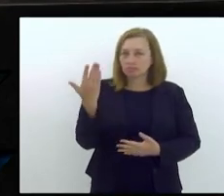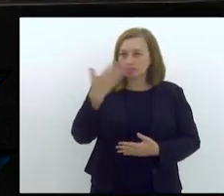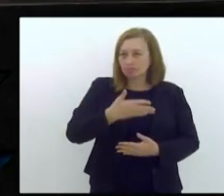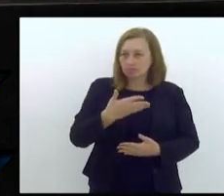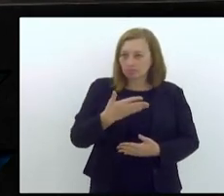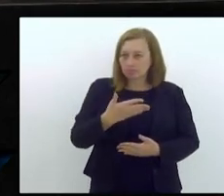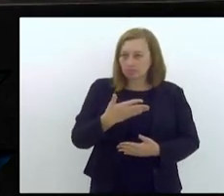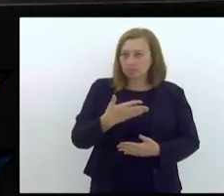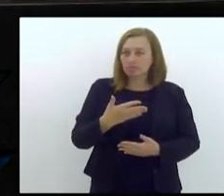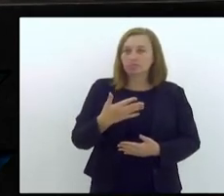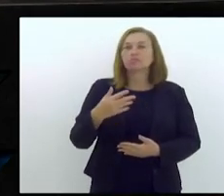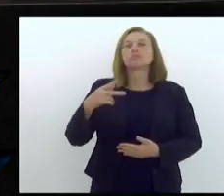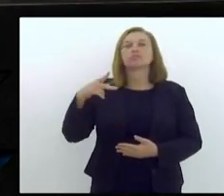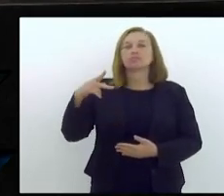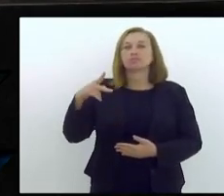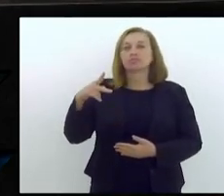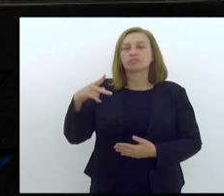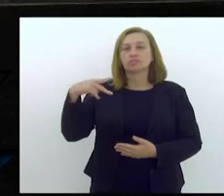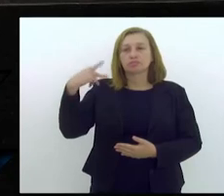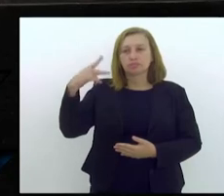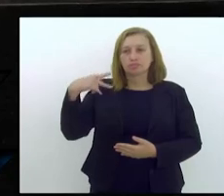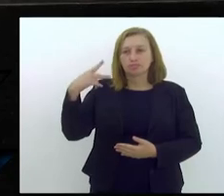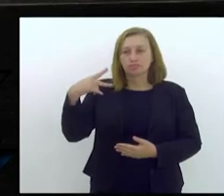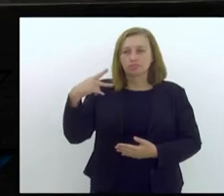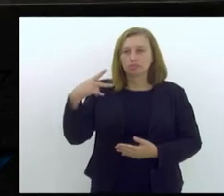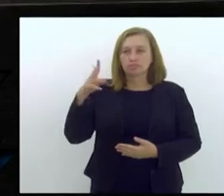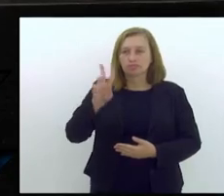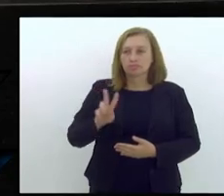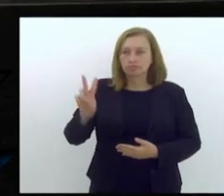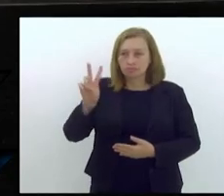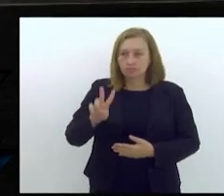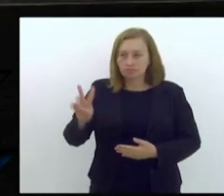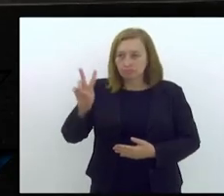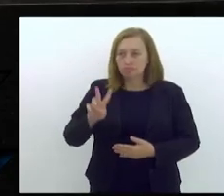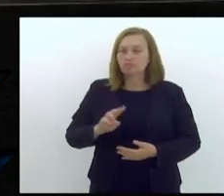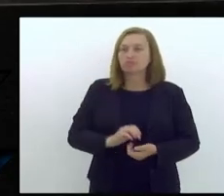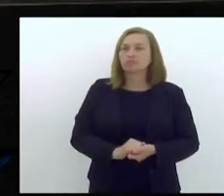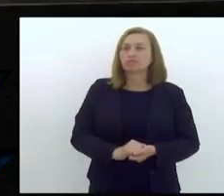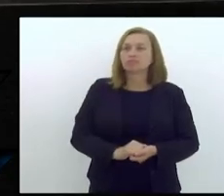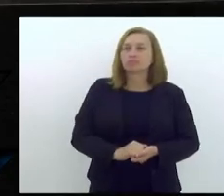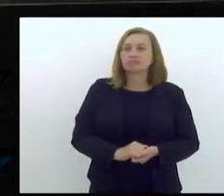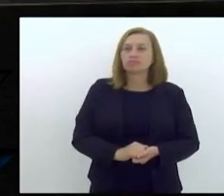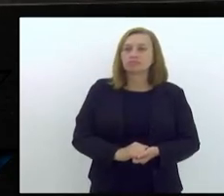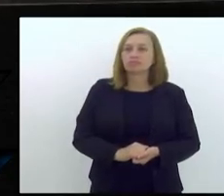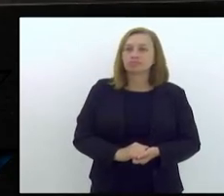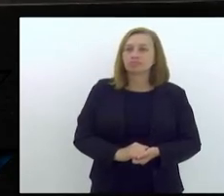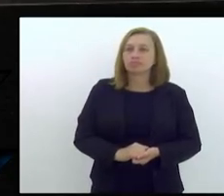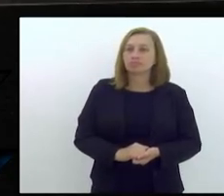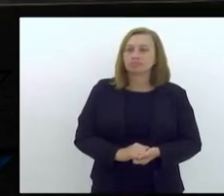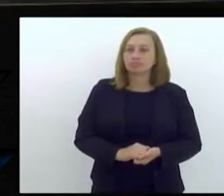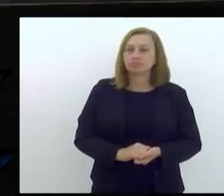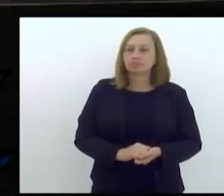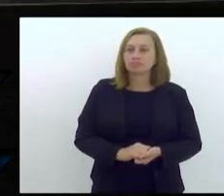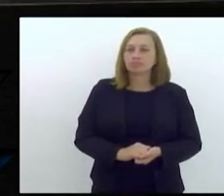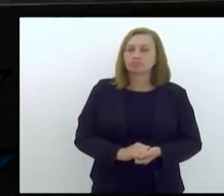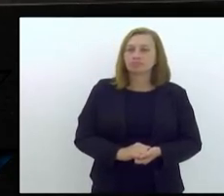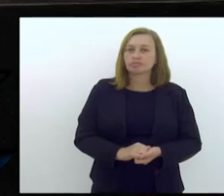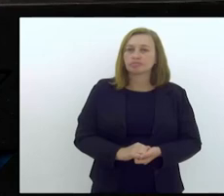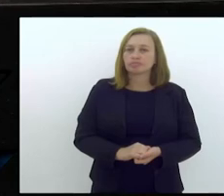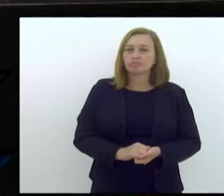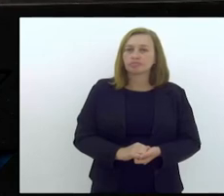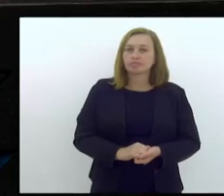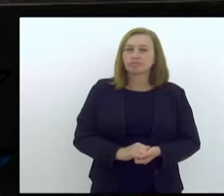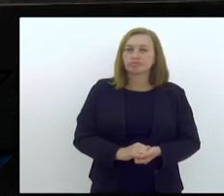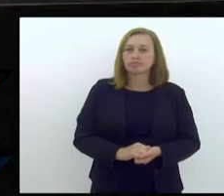conhecidos como vestibulares e popularmente conhecido como vestibulares que servem como um funil para